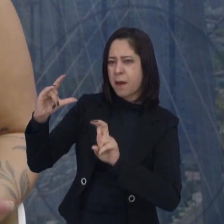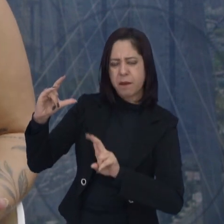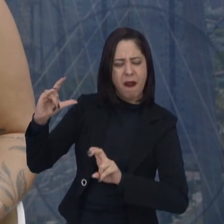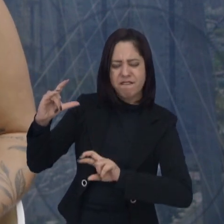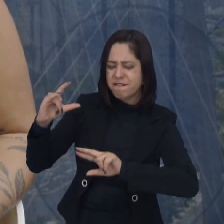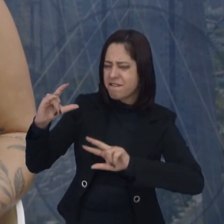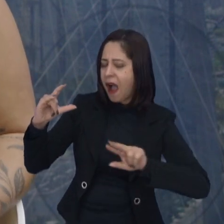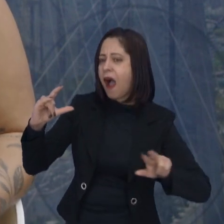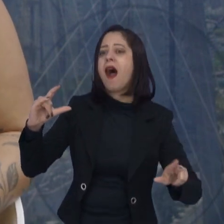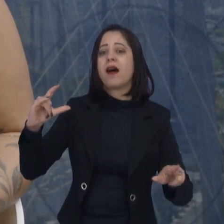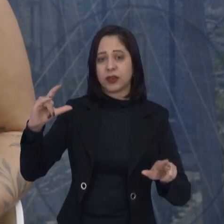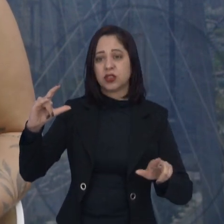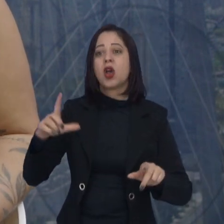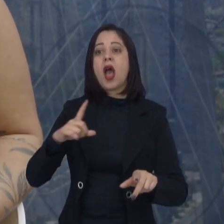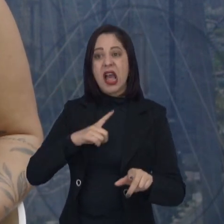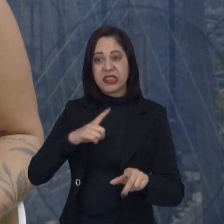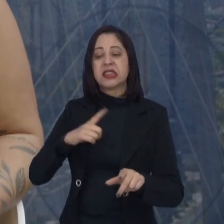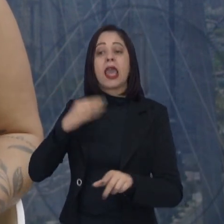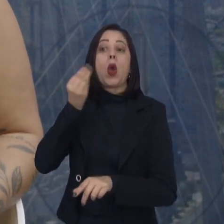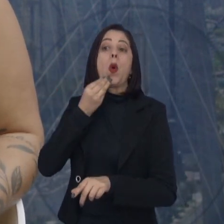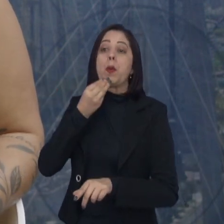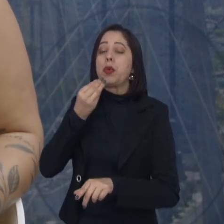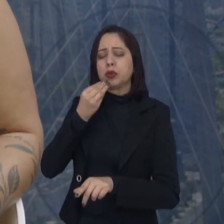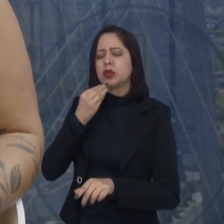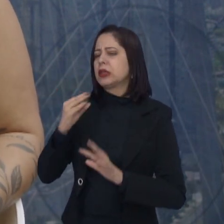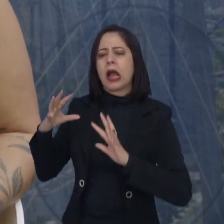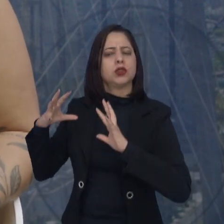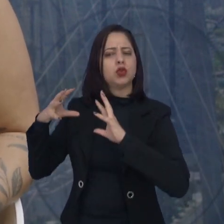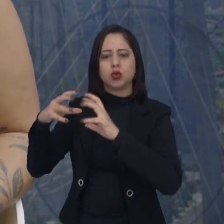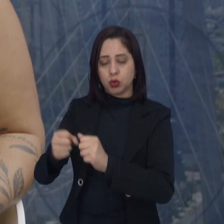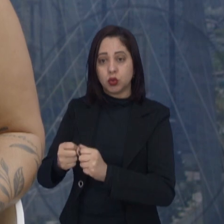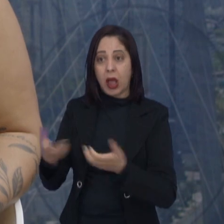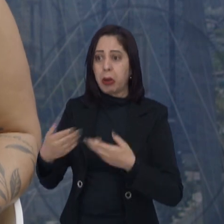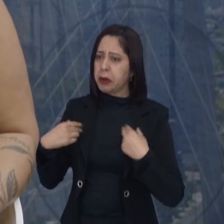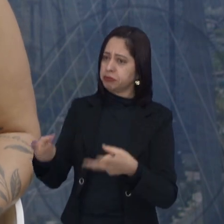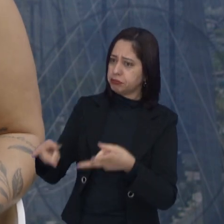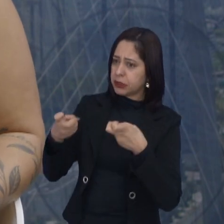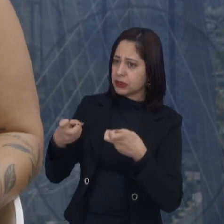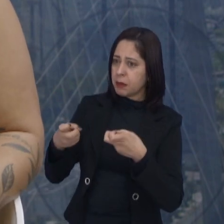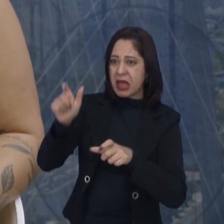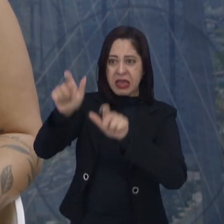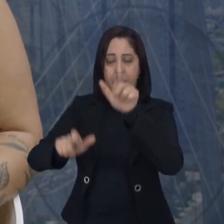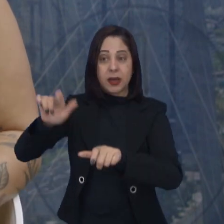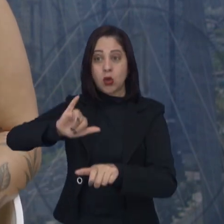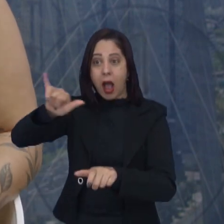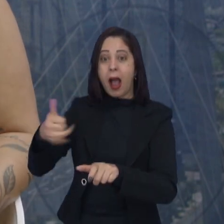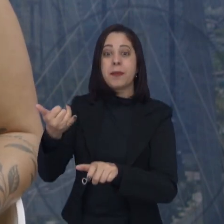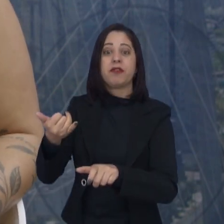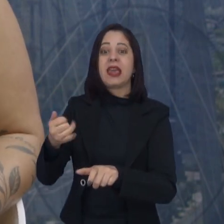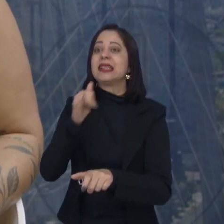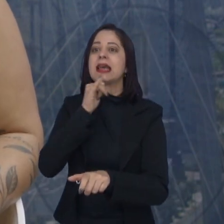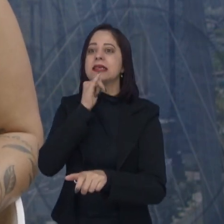grandes discussões, né, então tem nicho para todo mundo e hoje a gente vê que as pessoas aproveitam esses espaços até para trazer, às vezes,